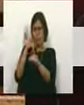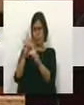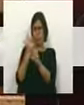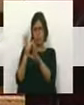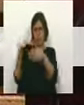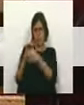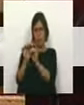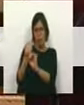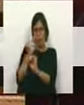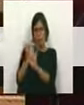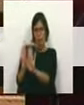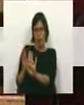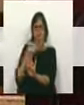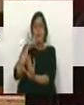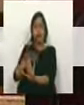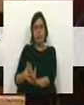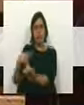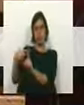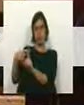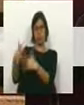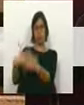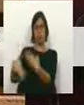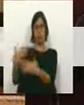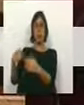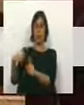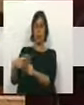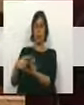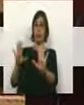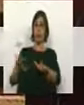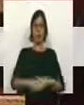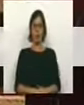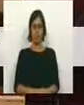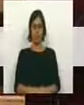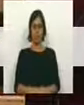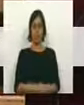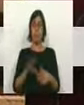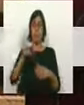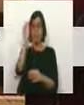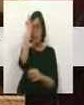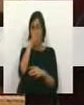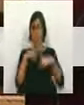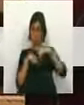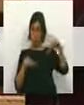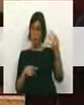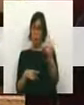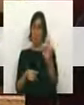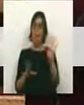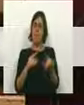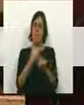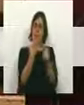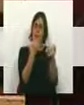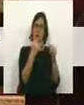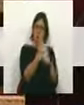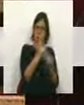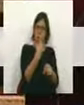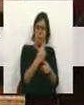específicas e que têm um caminho positivo que estão a traçar. Regiões no interior do país, é certo, mas também as regiões